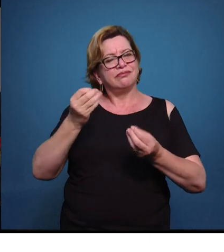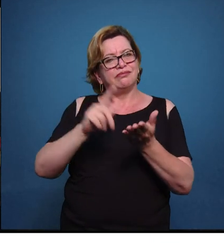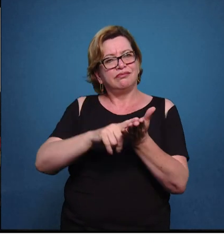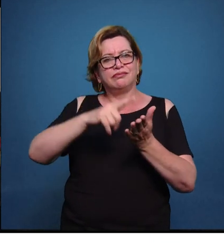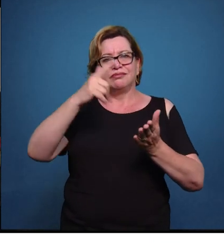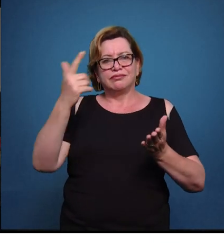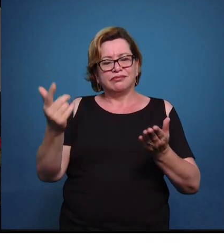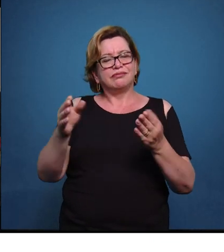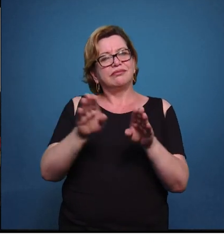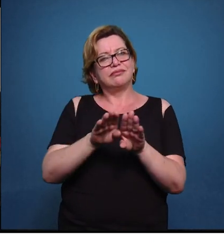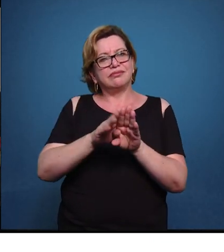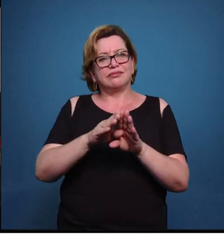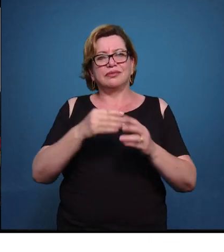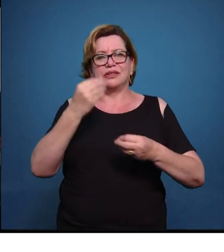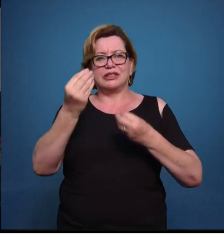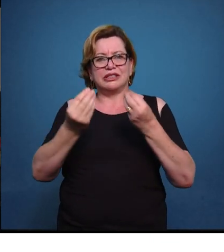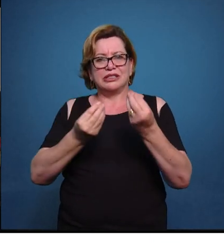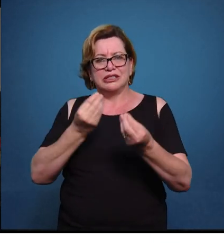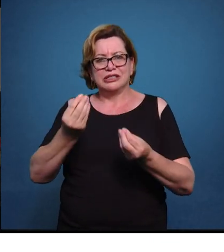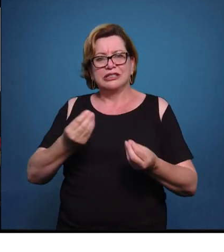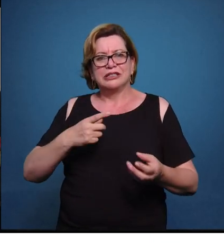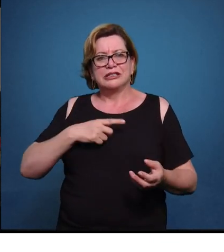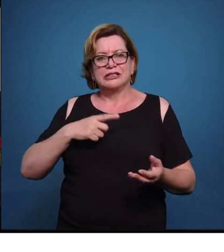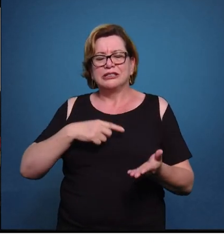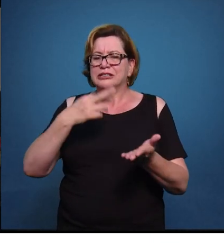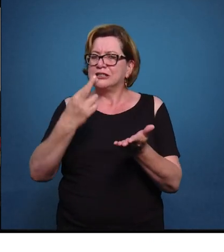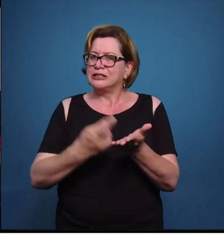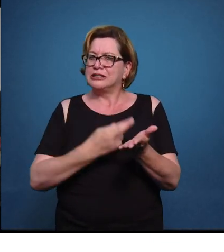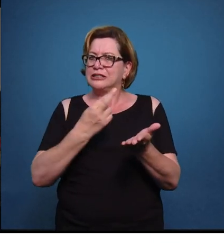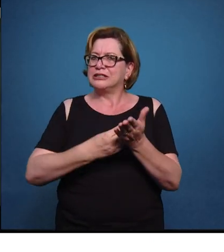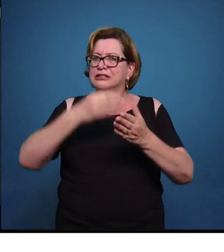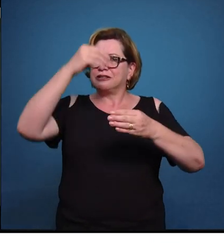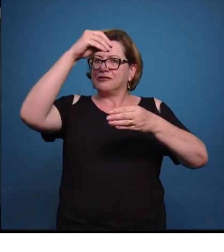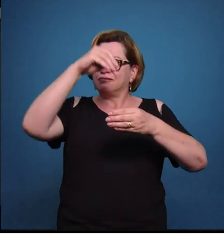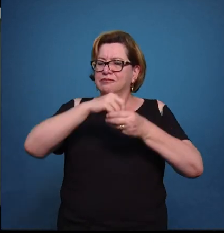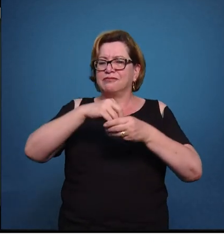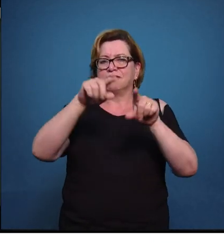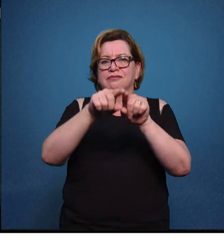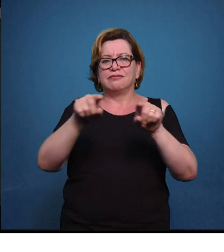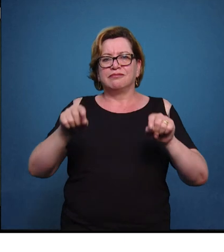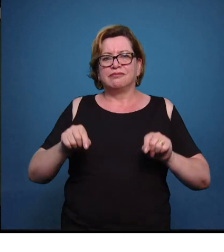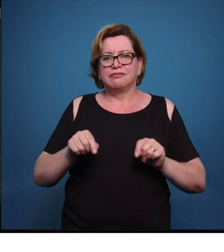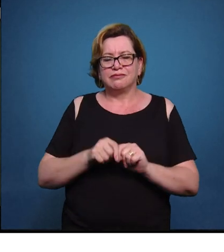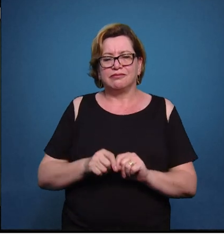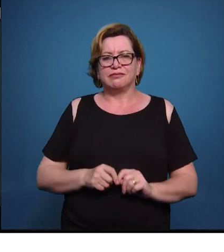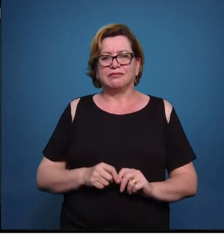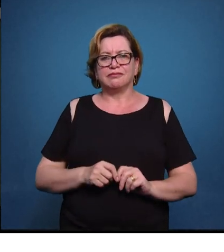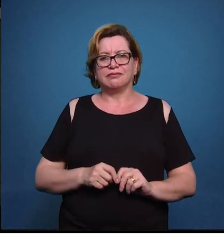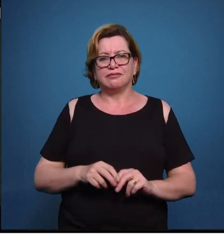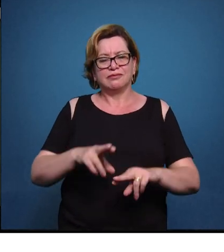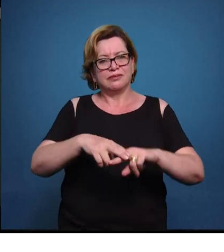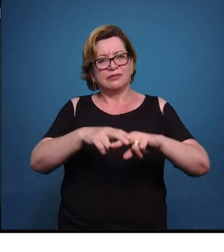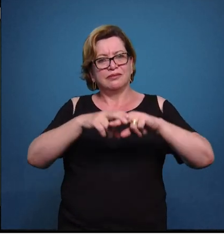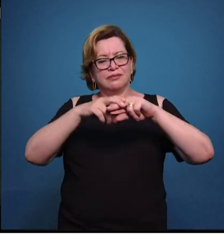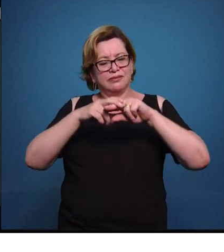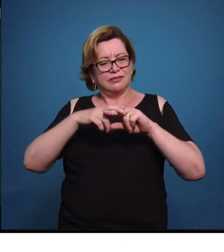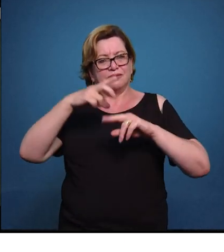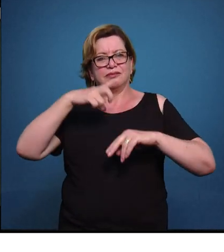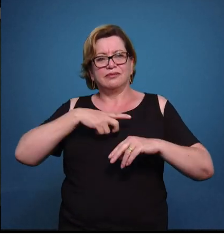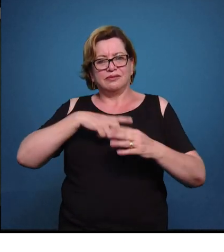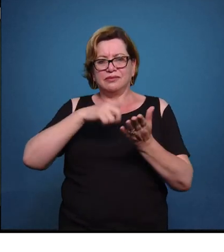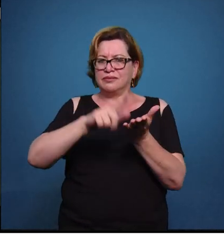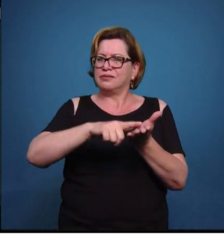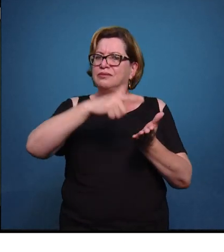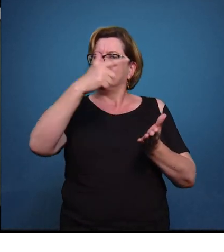e da presença maciça desses veículos de comunicação em sala de aula. Para além disso, a presença em sala de aula de jornais e